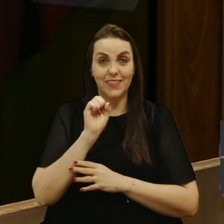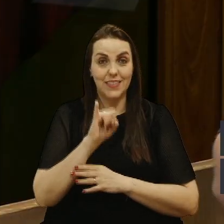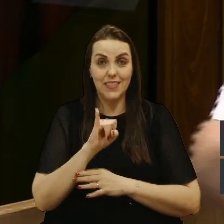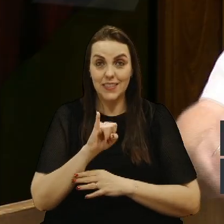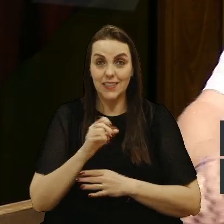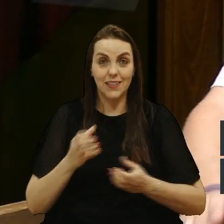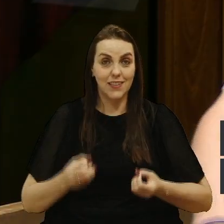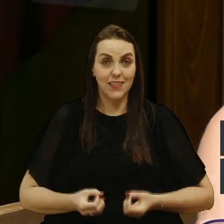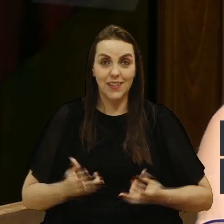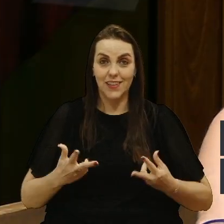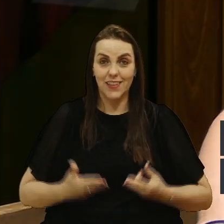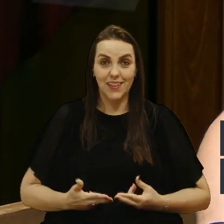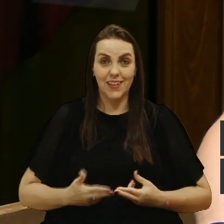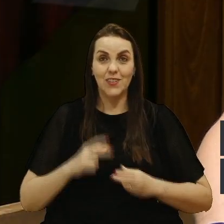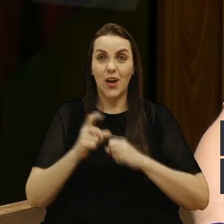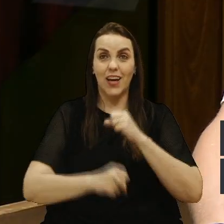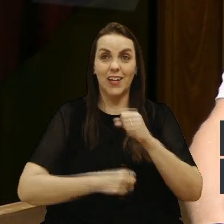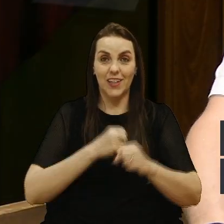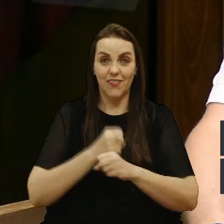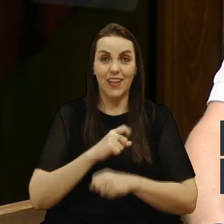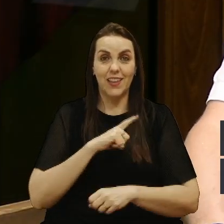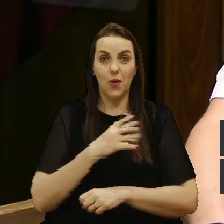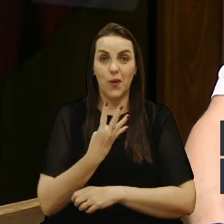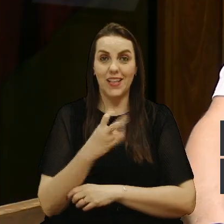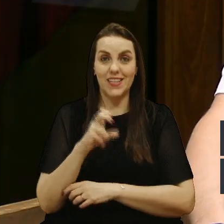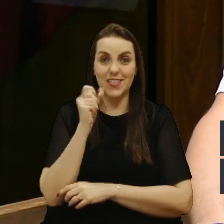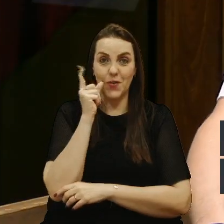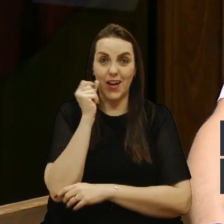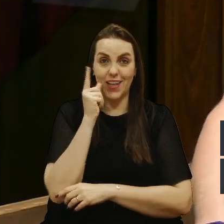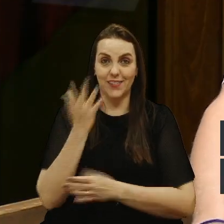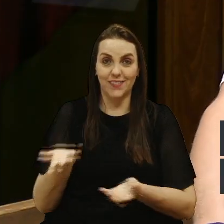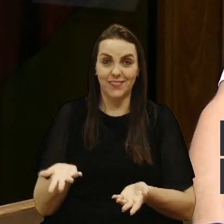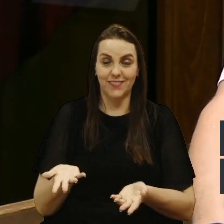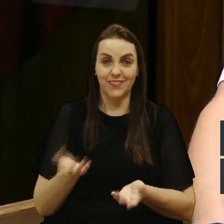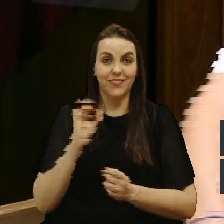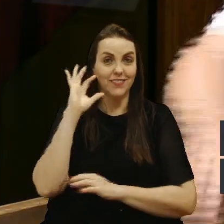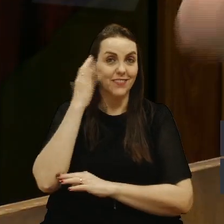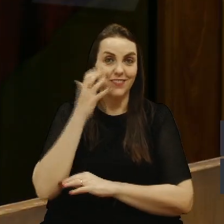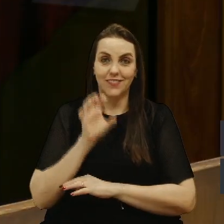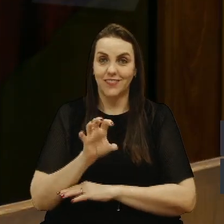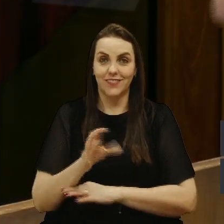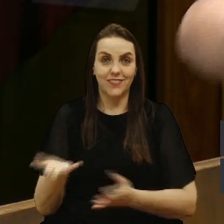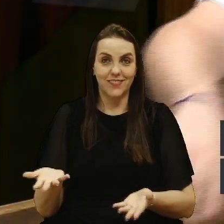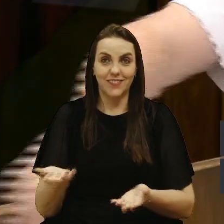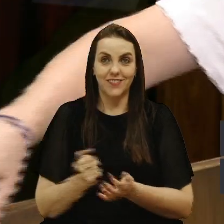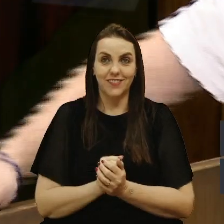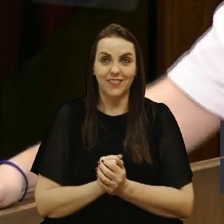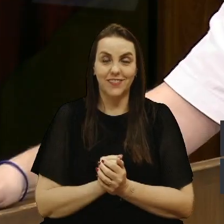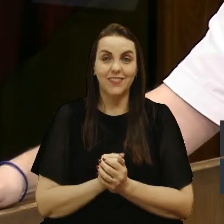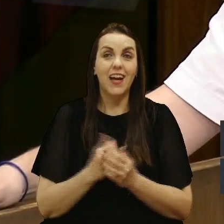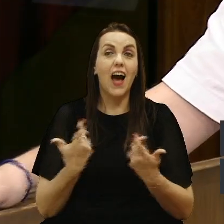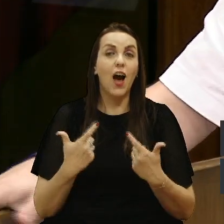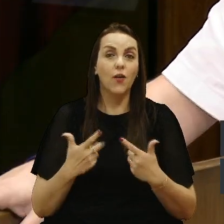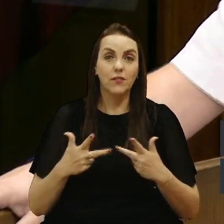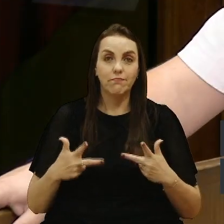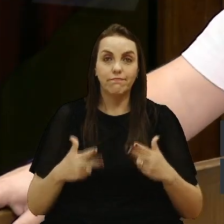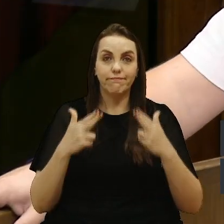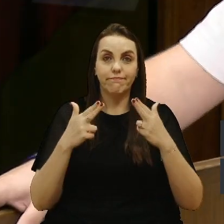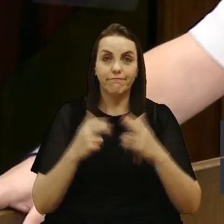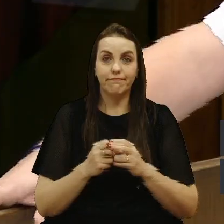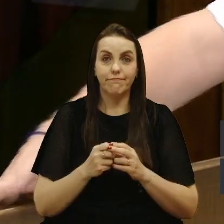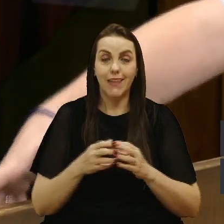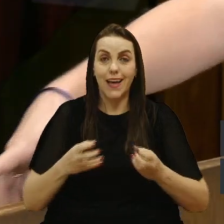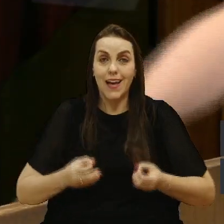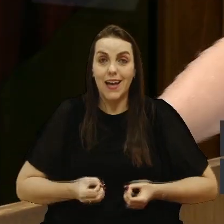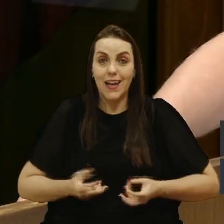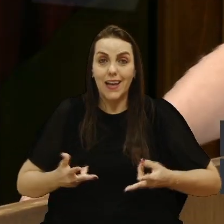que vem tem 45. É isso que acontece. Onde é que se corta? Na